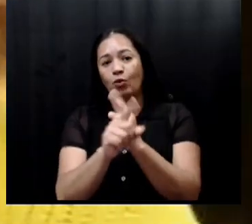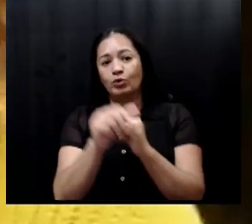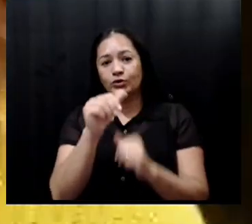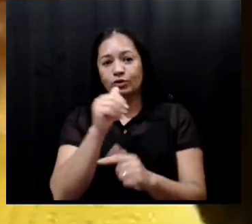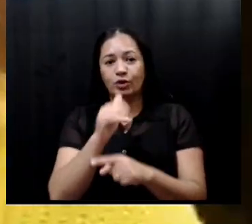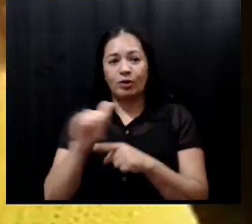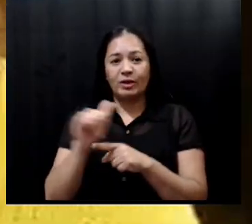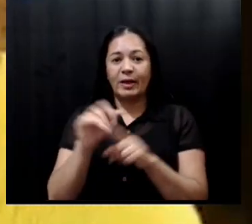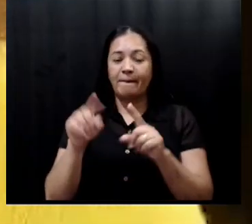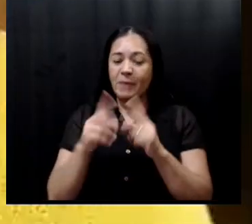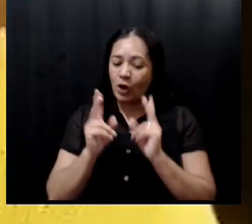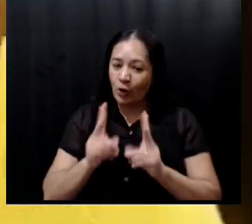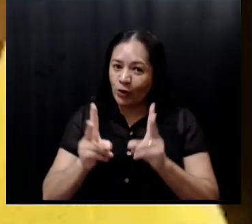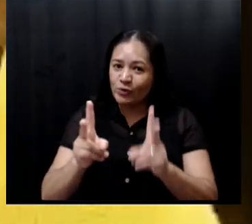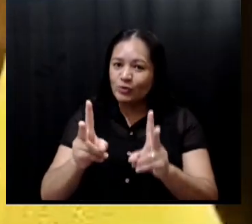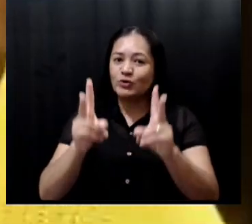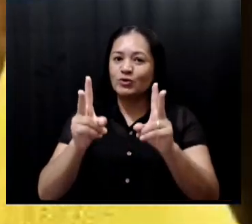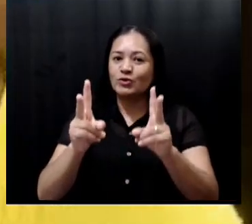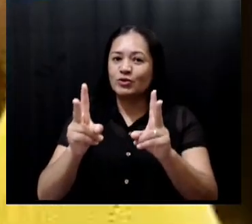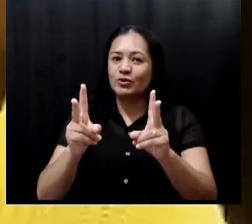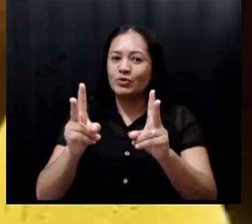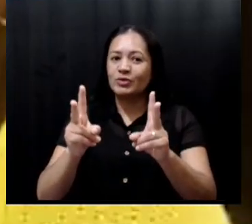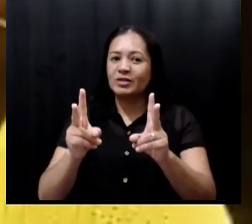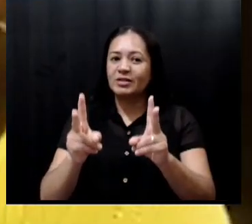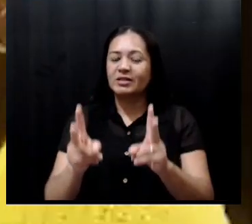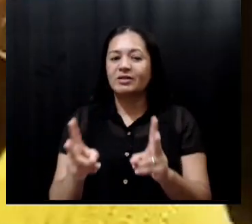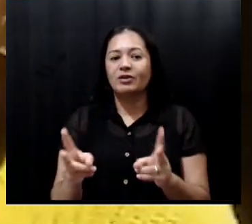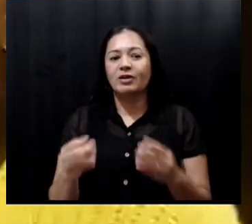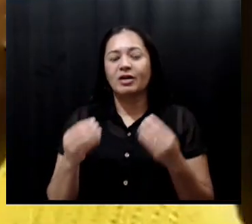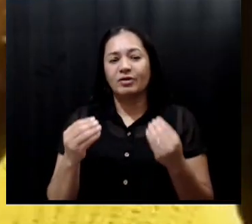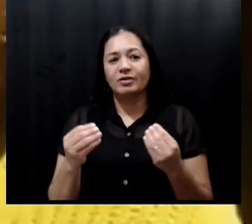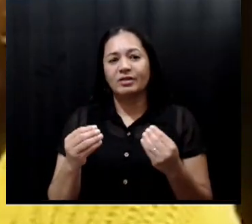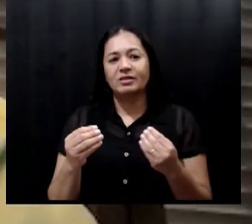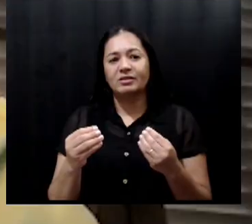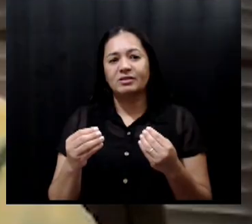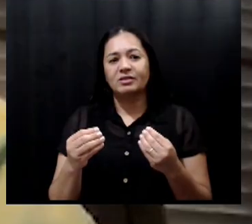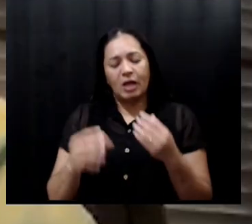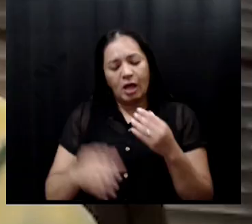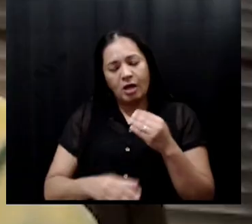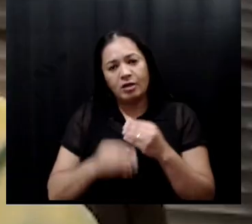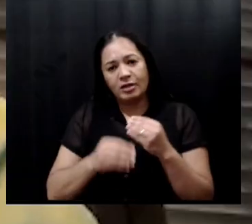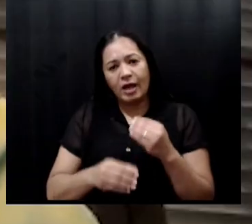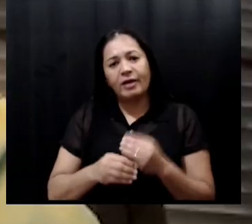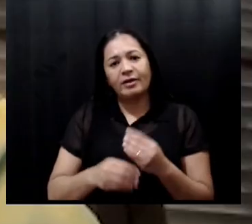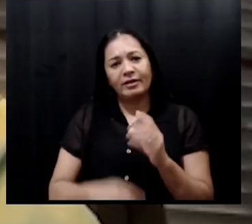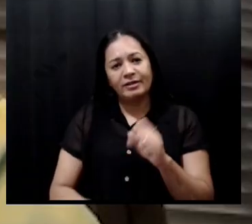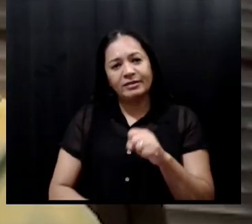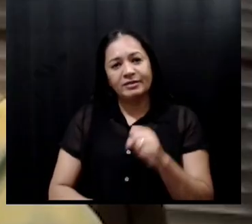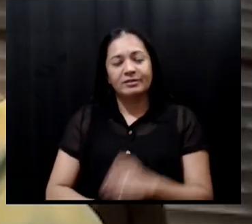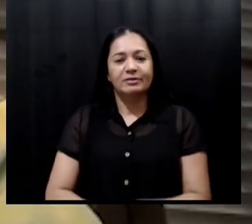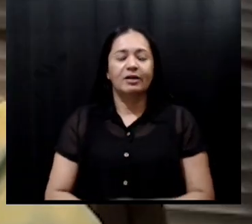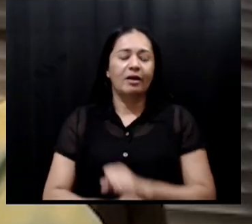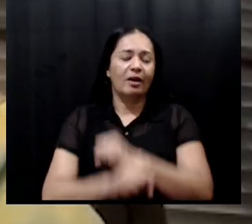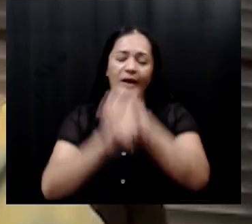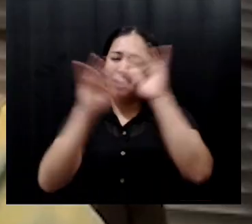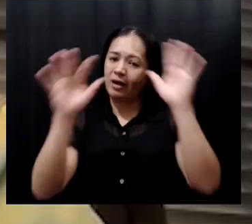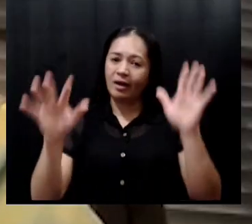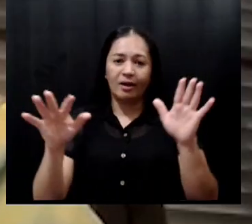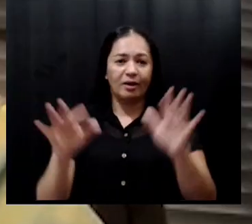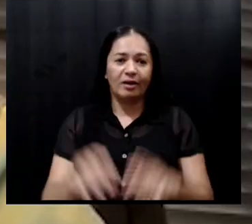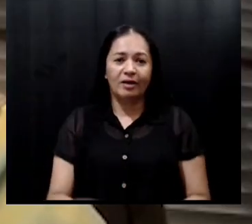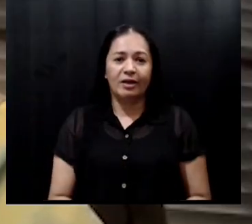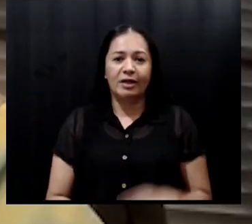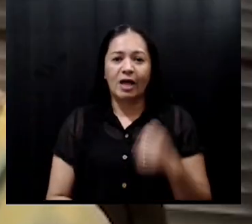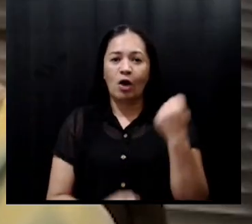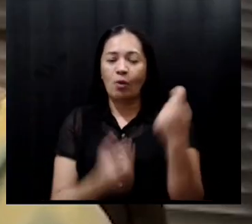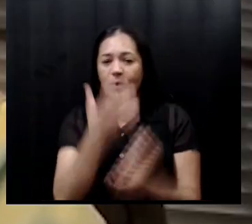modelo pós-pandemia, é algo que agrega o negócio, é isso? Claro, claro. Muita gente tinha medo de fazer delivery antes da